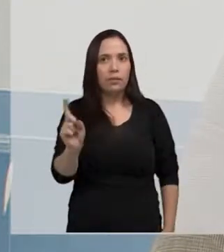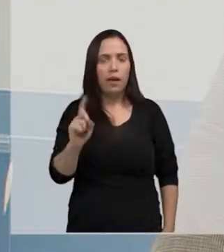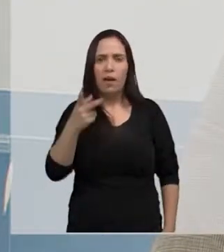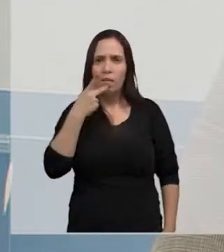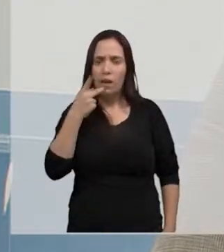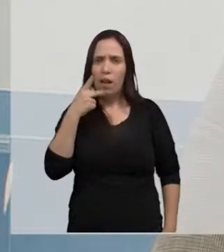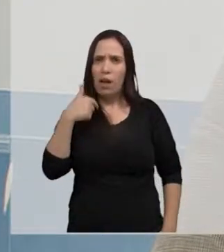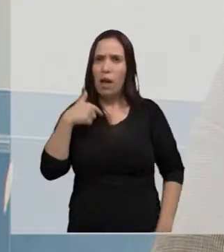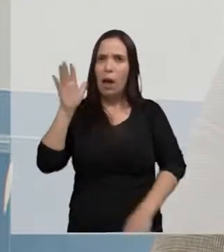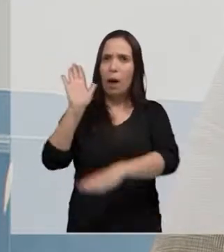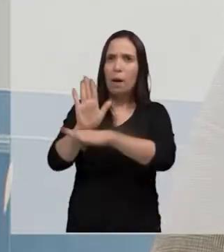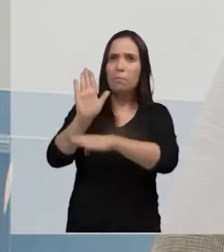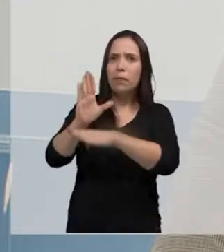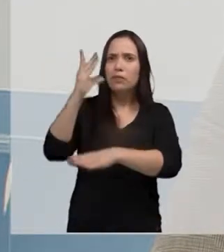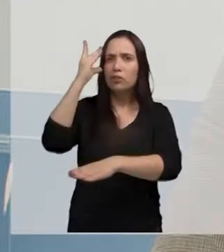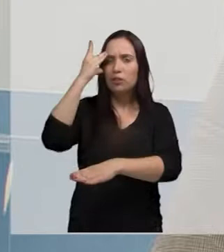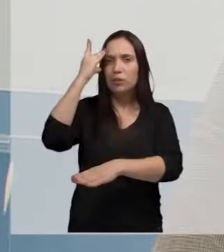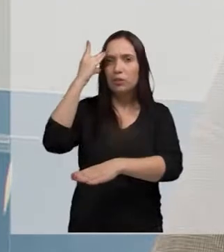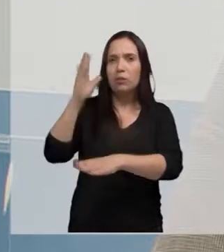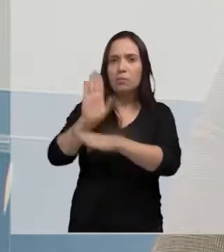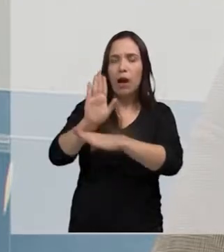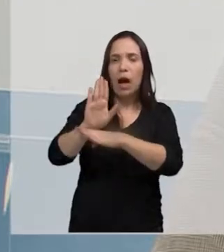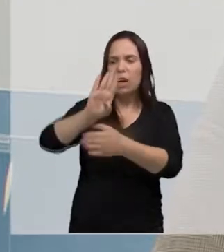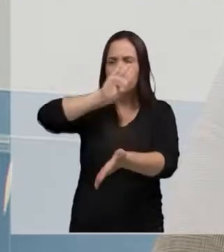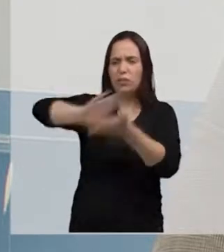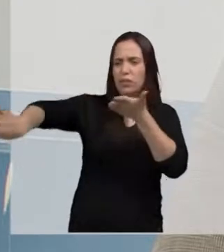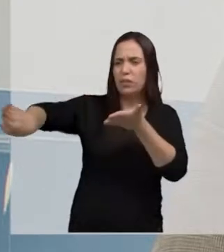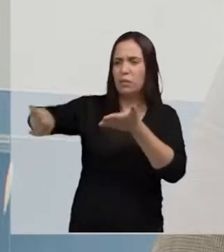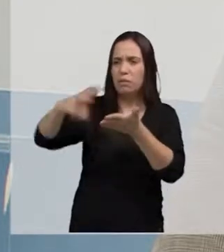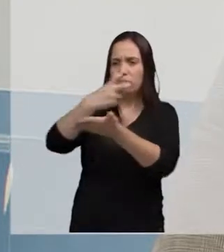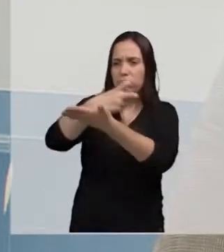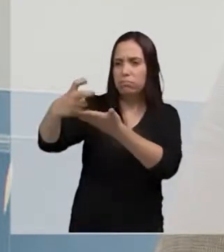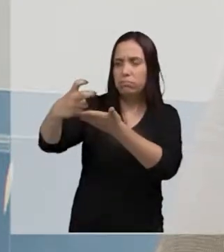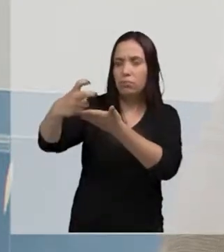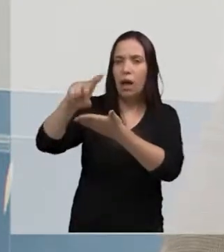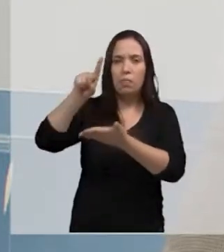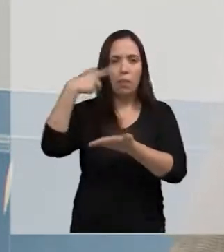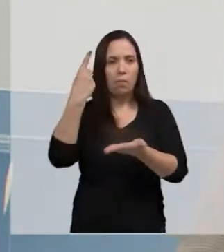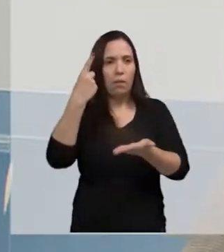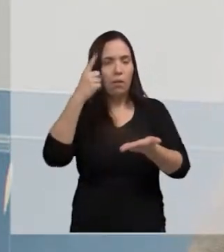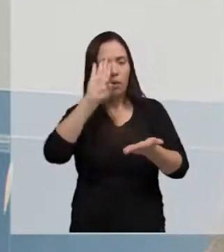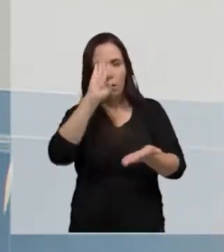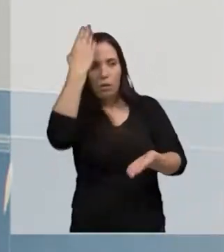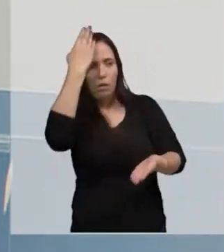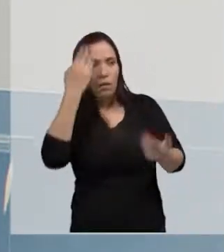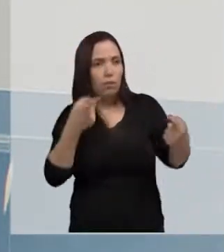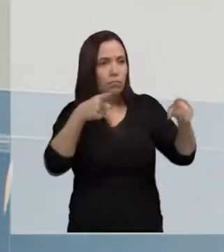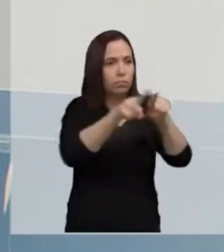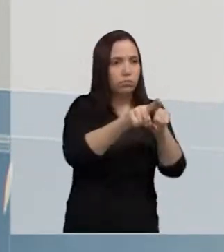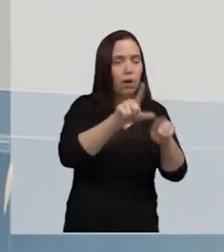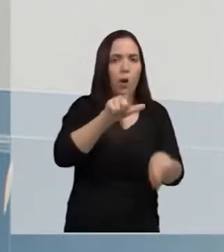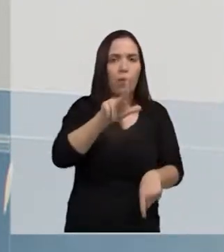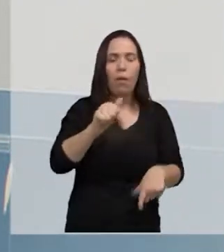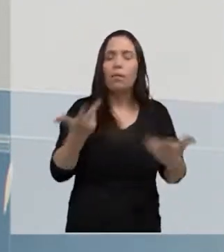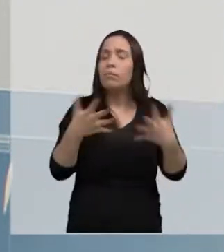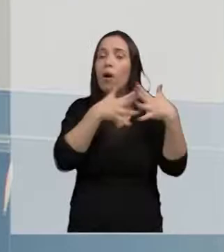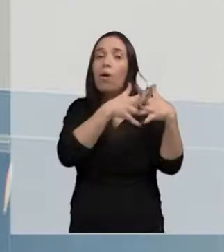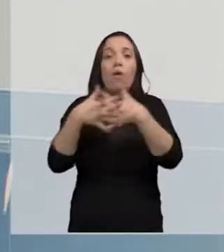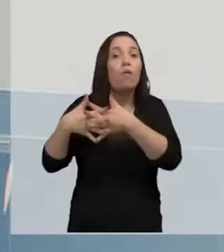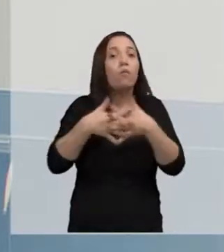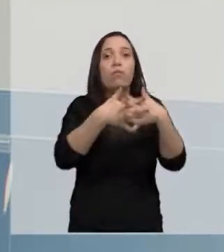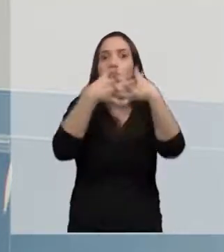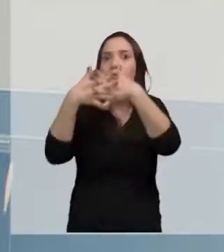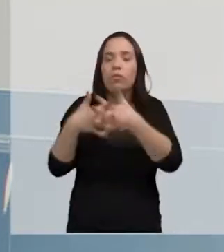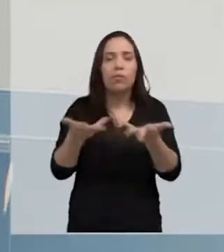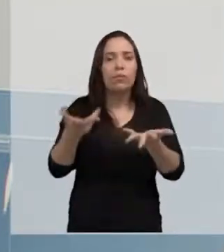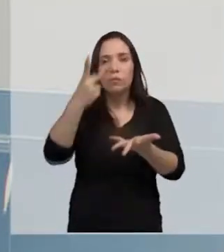que apoiava a Dilma, ajudar a tirar a Dilma e depois dizer que era ligado ao Lula. Não deu para entender esse samba do crioulo do dano. Eu acho que